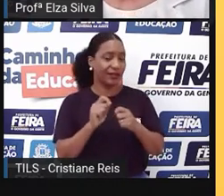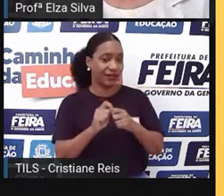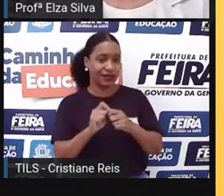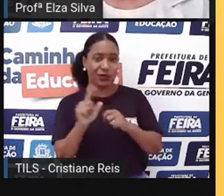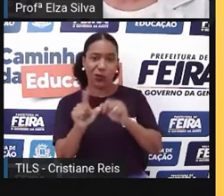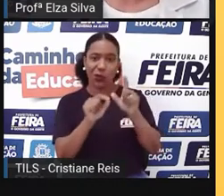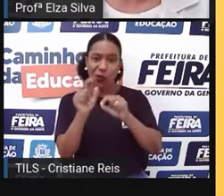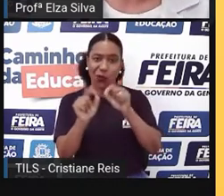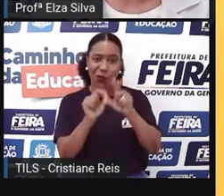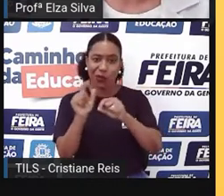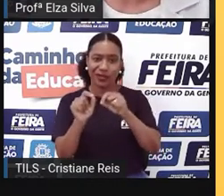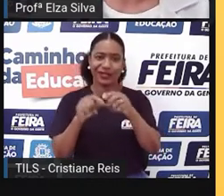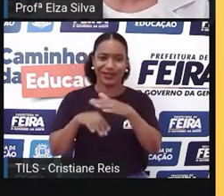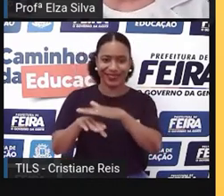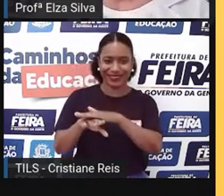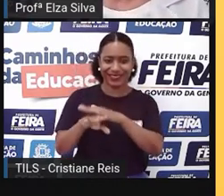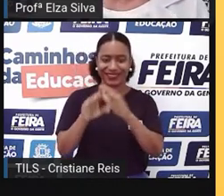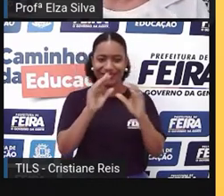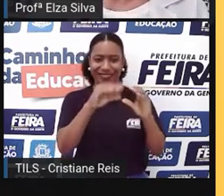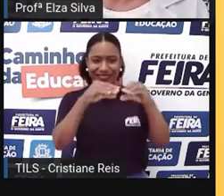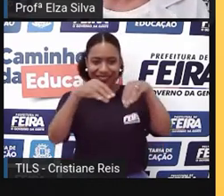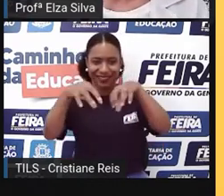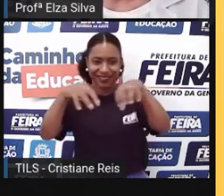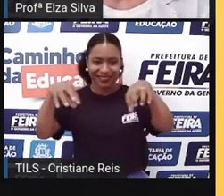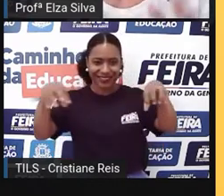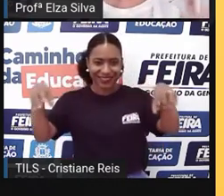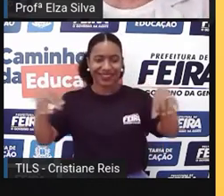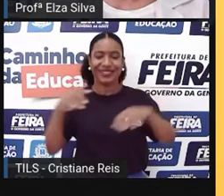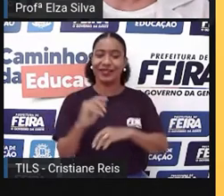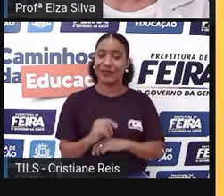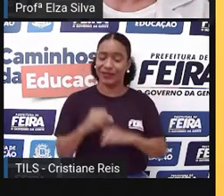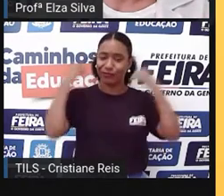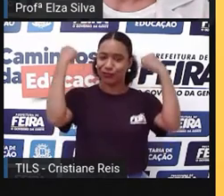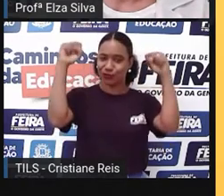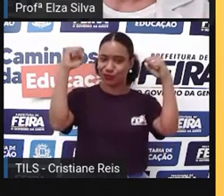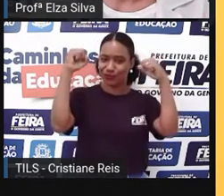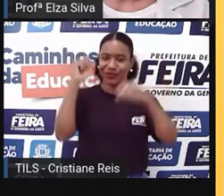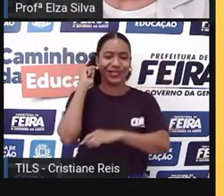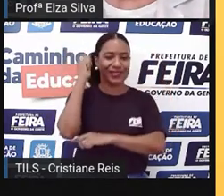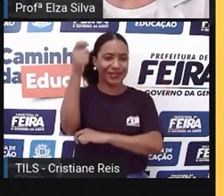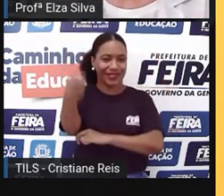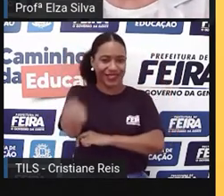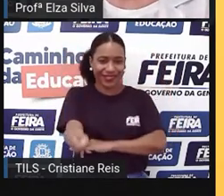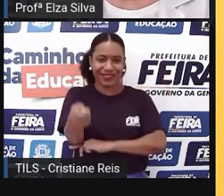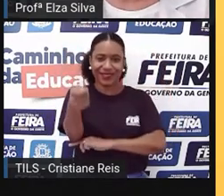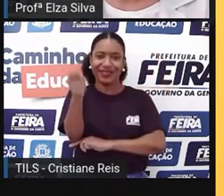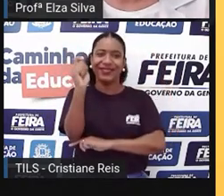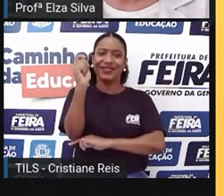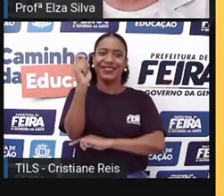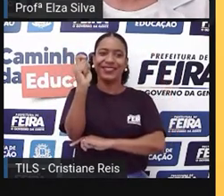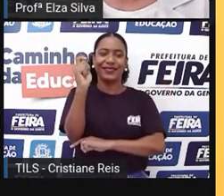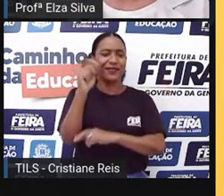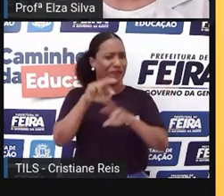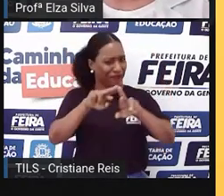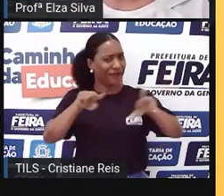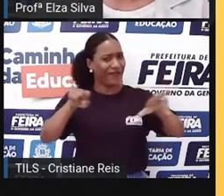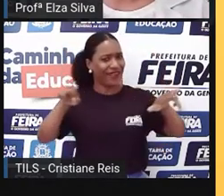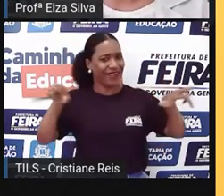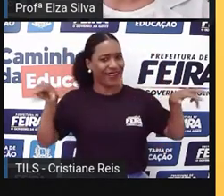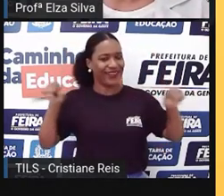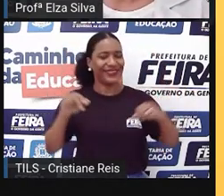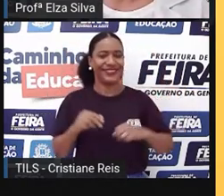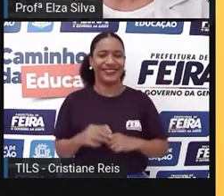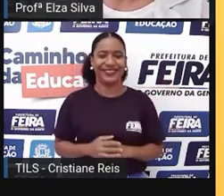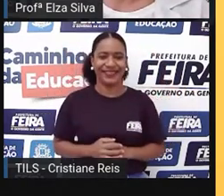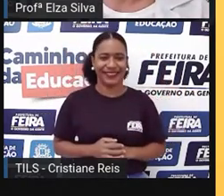coisa, praticar exercícios, pesca e etc. Leisure time can also